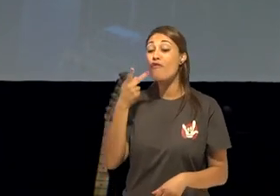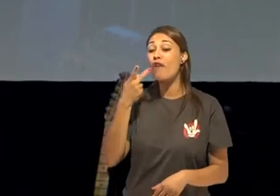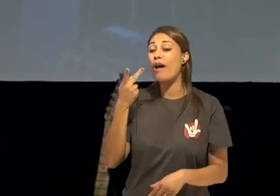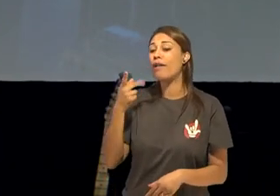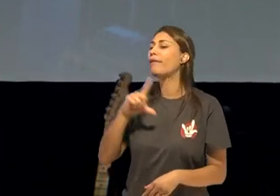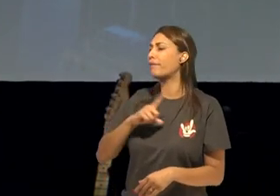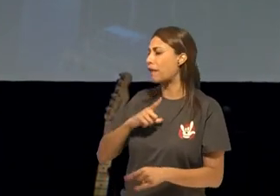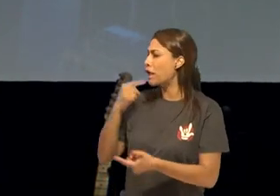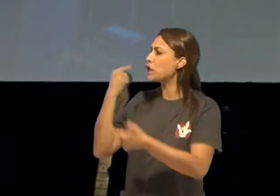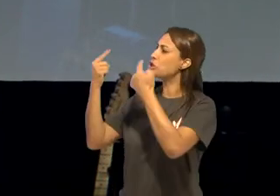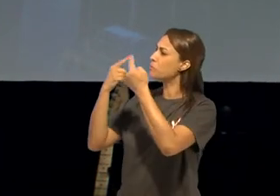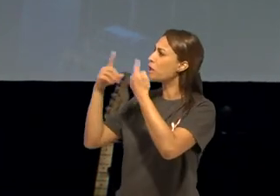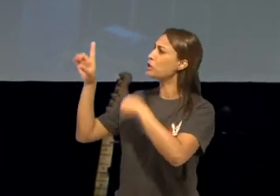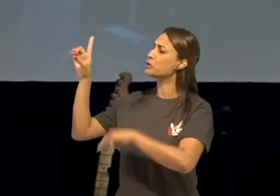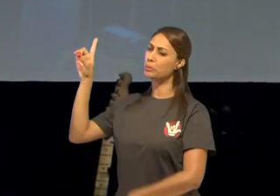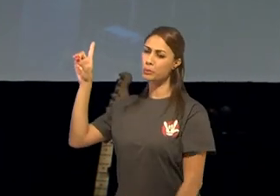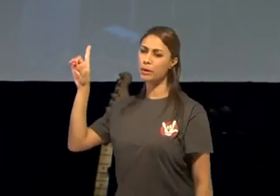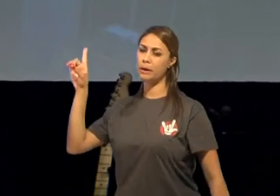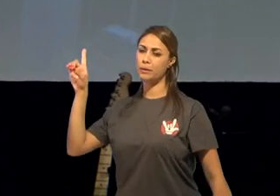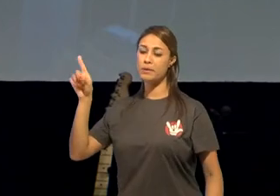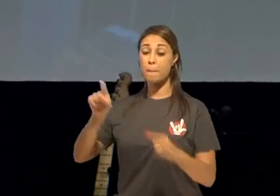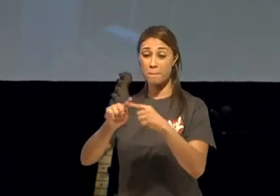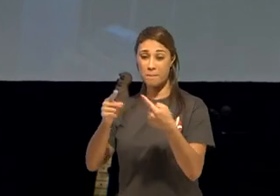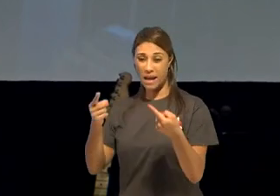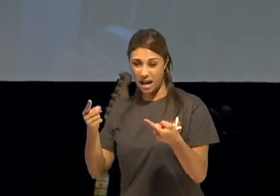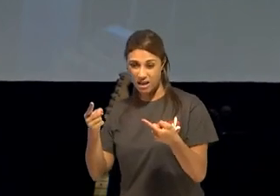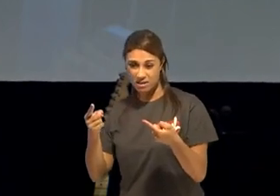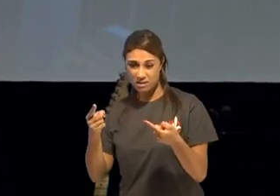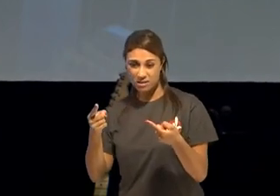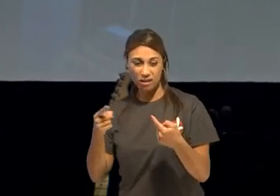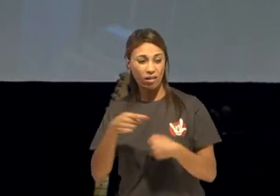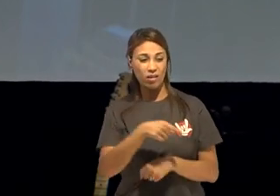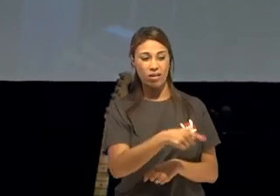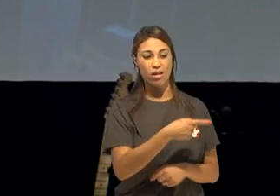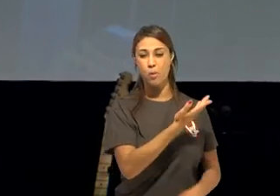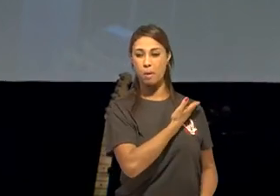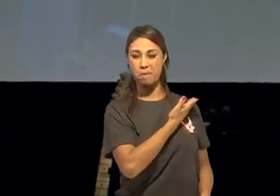Relacionamentos profundos com os irmãos. Nessa quarentena,